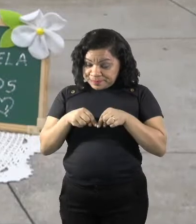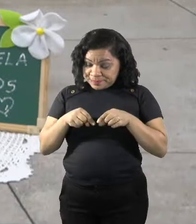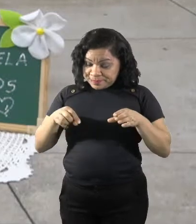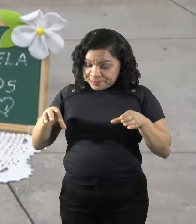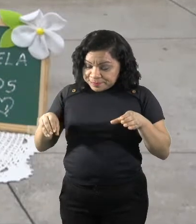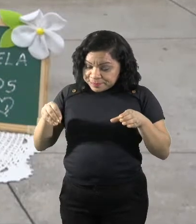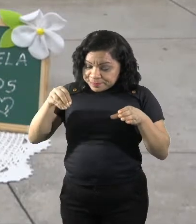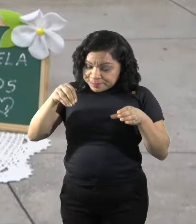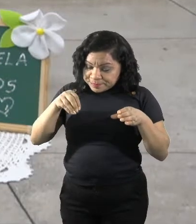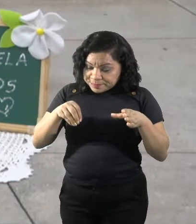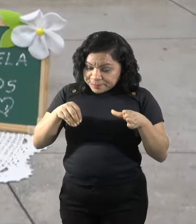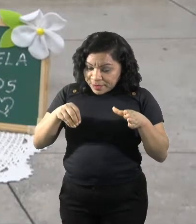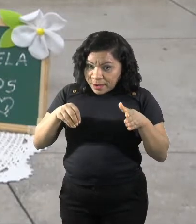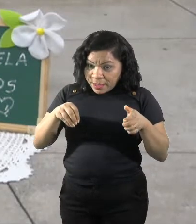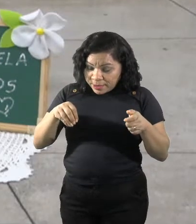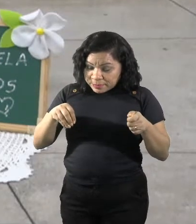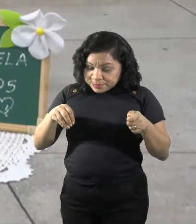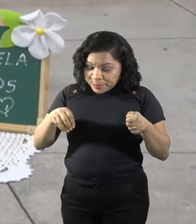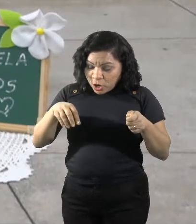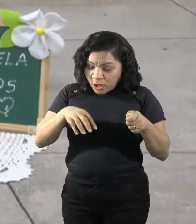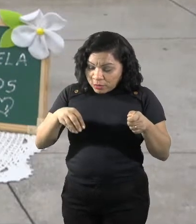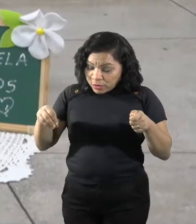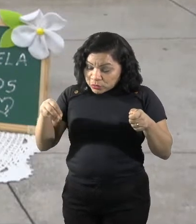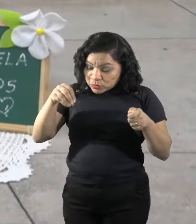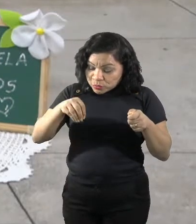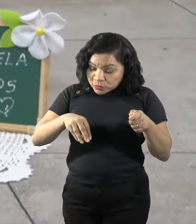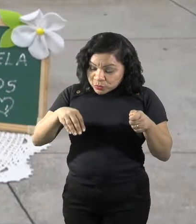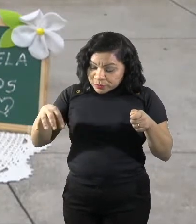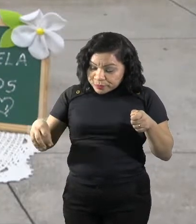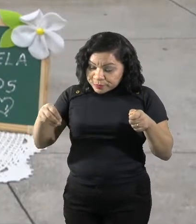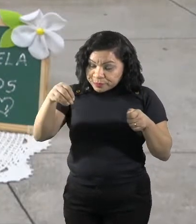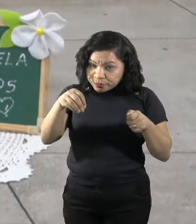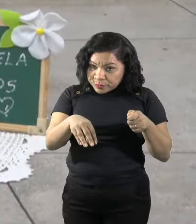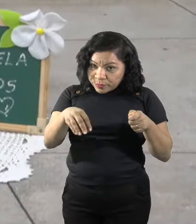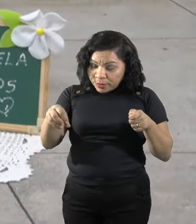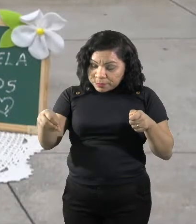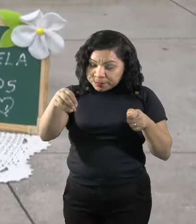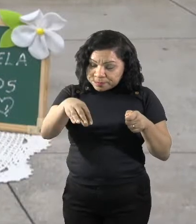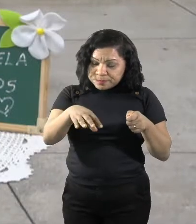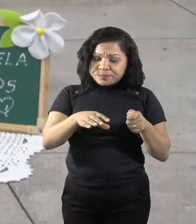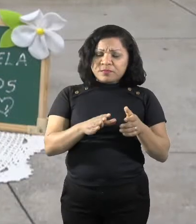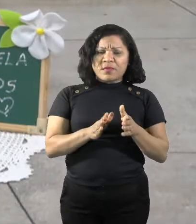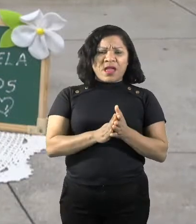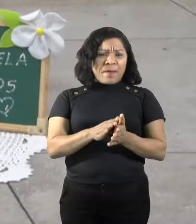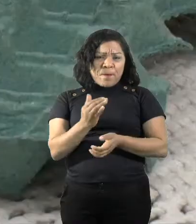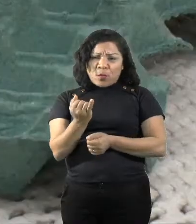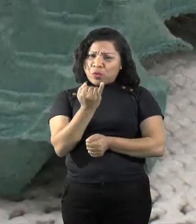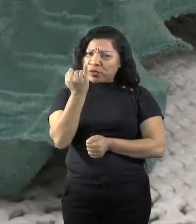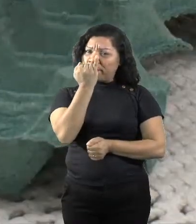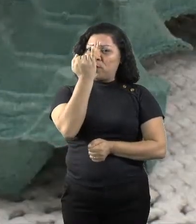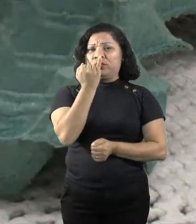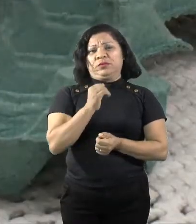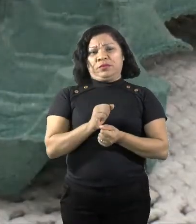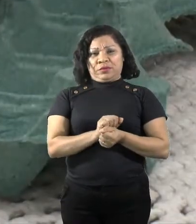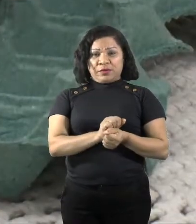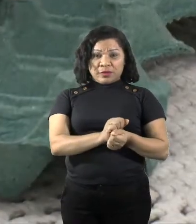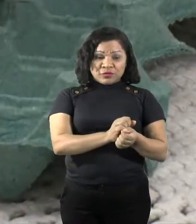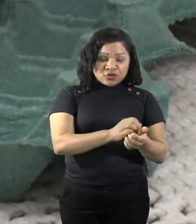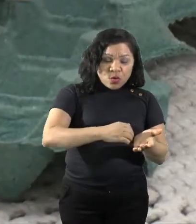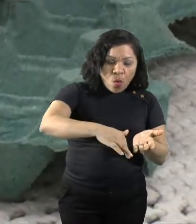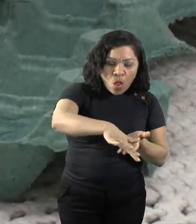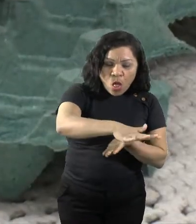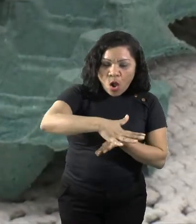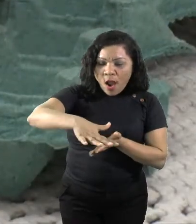importante, família, montar o espaço para que fique aconchegante, com todos os objetos que nós vamos usar, como está